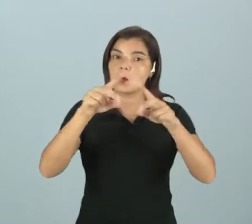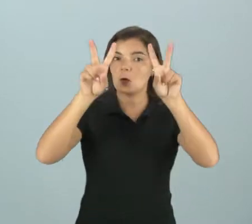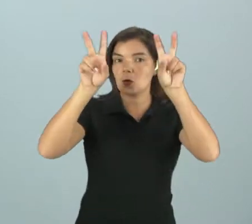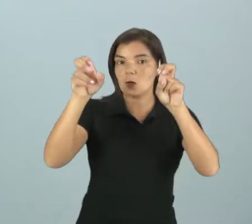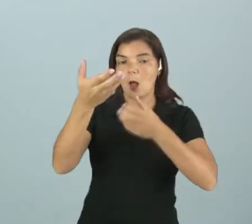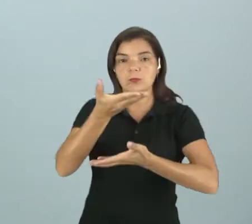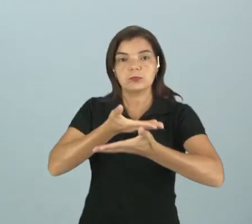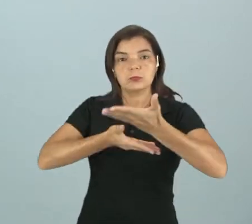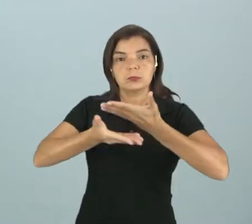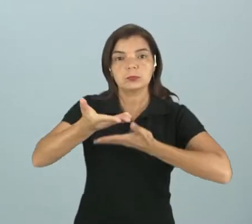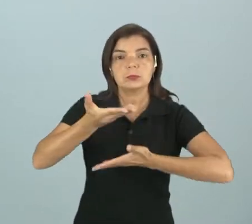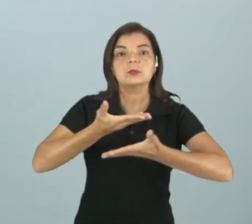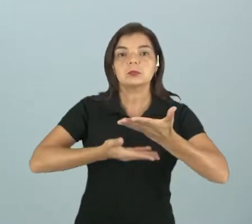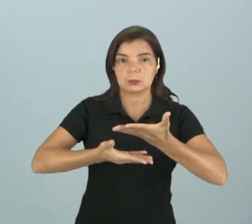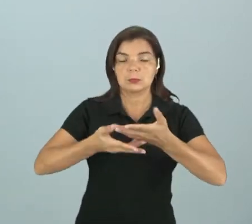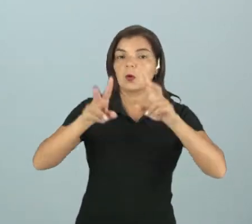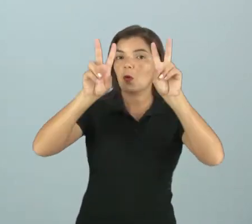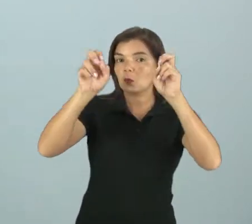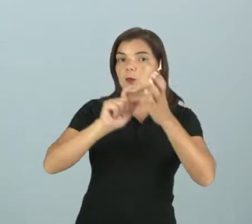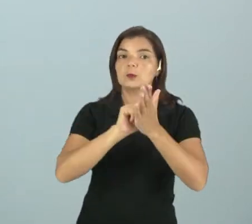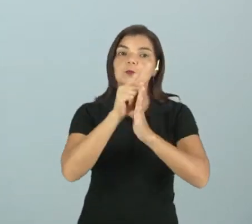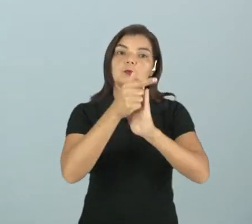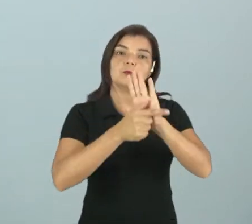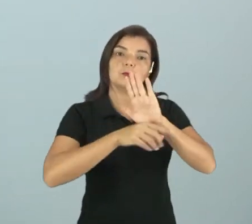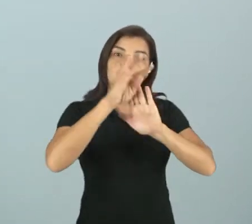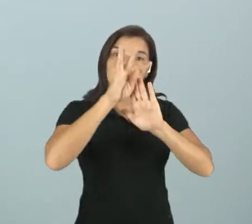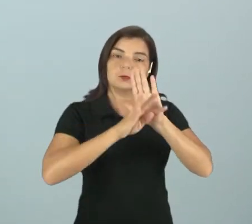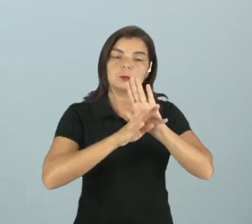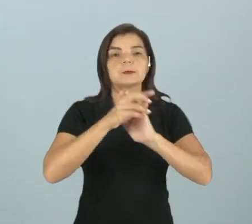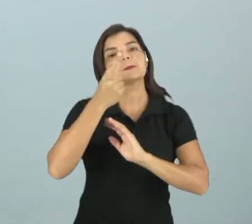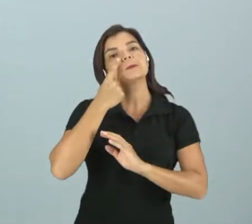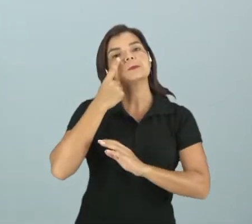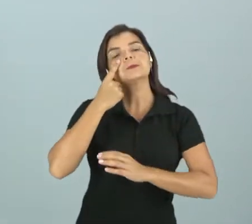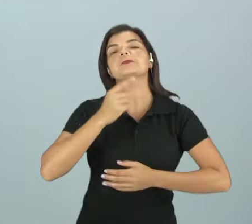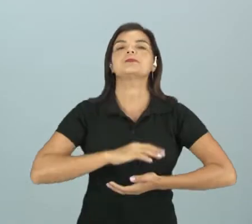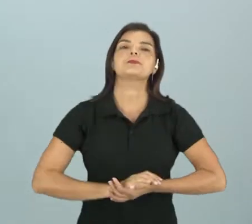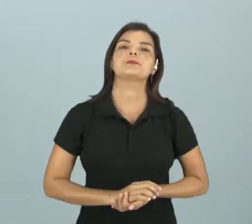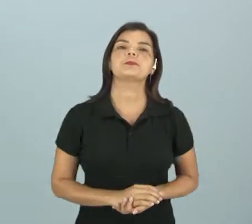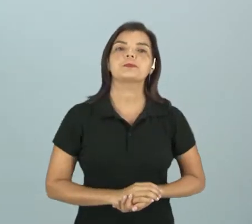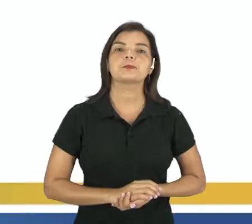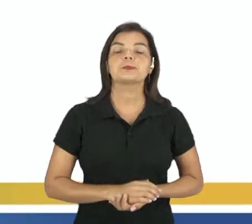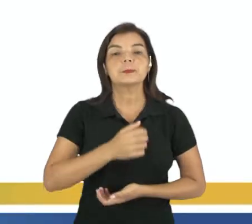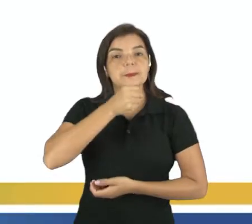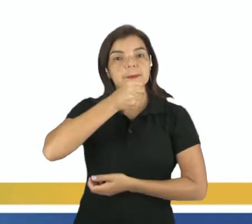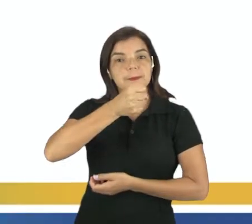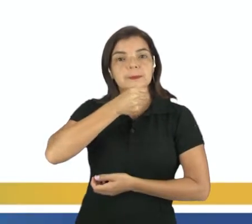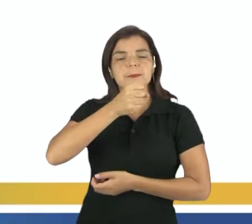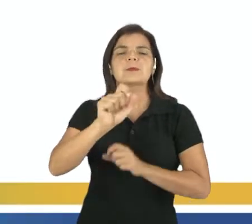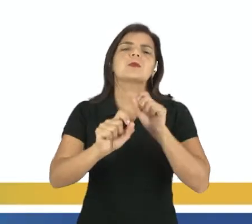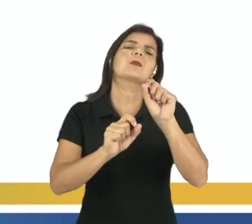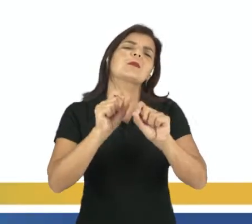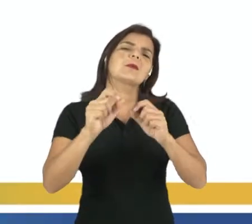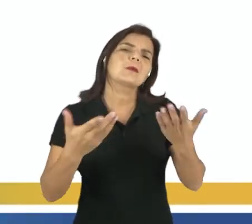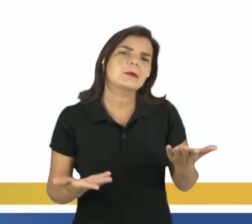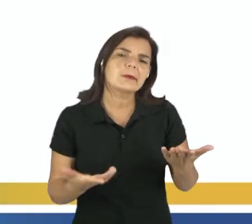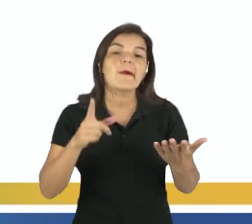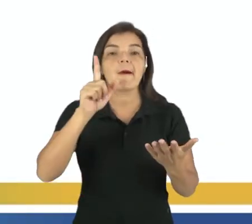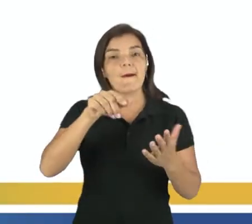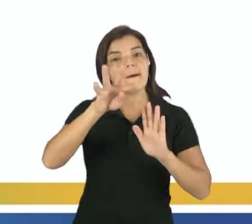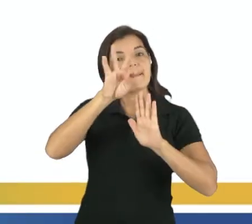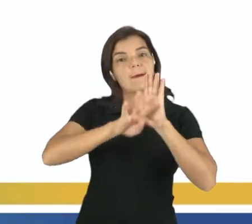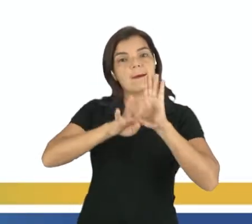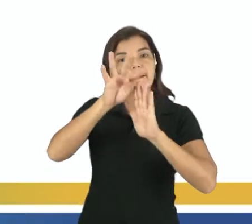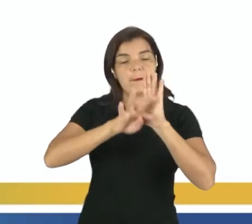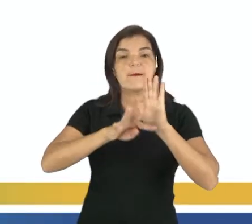está relacionado a esse gênero textual. Acompanhem. A reportagem, o que é? São textos